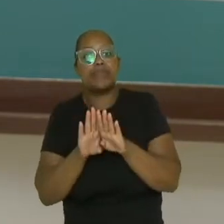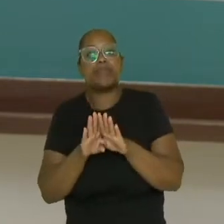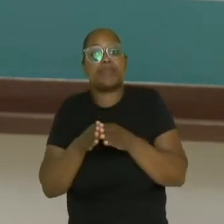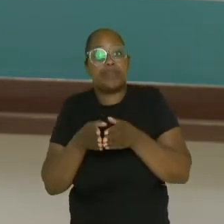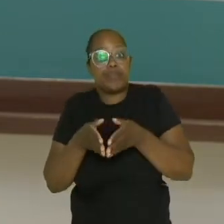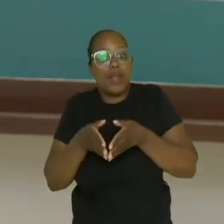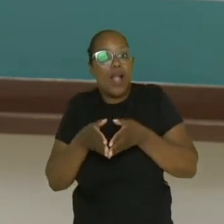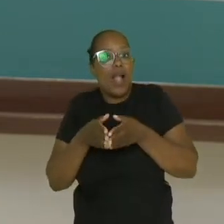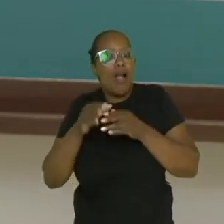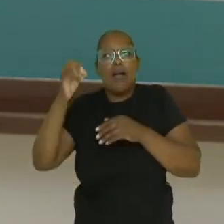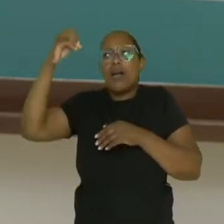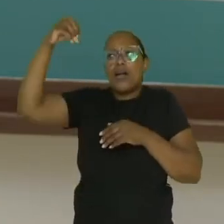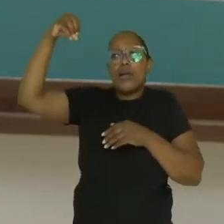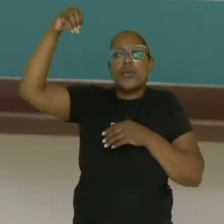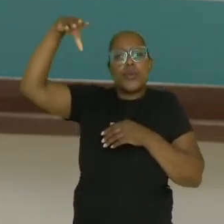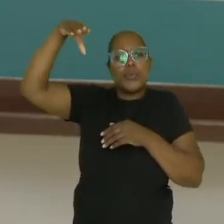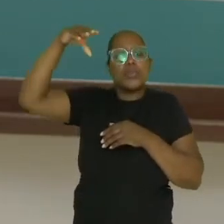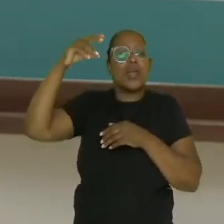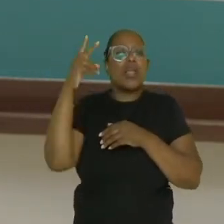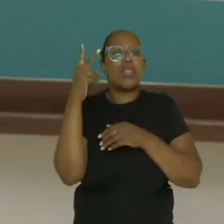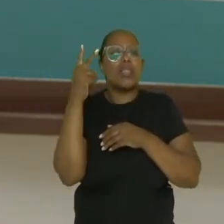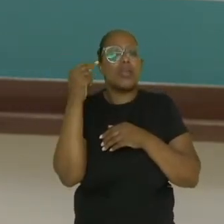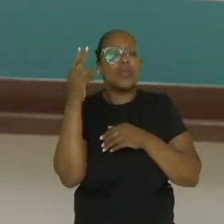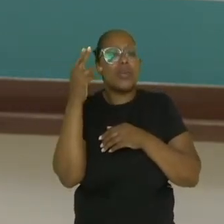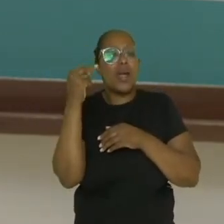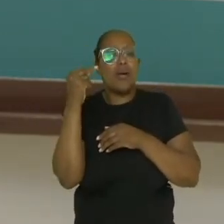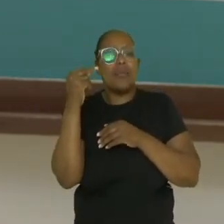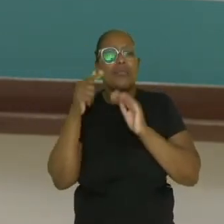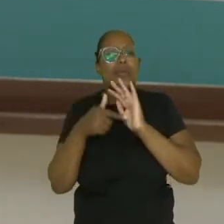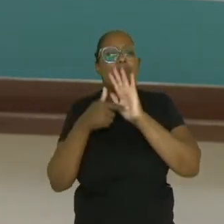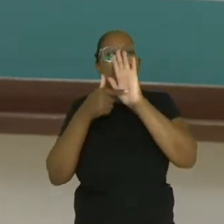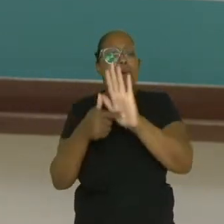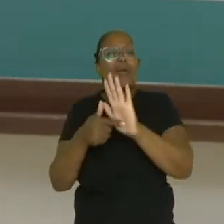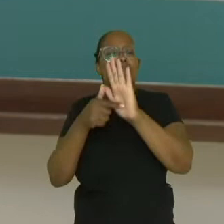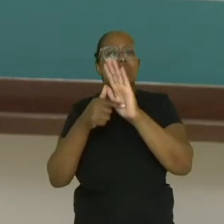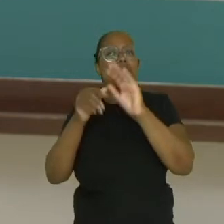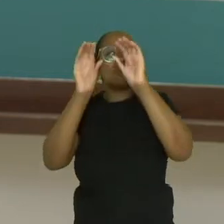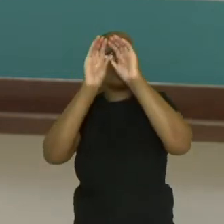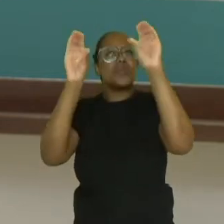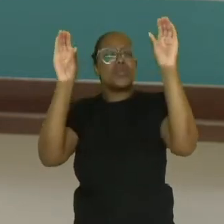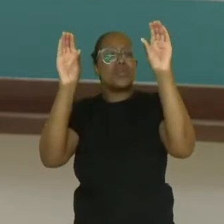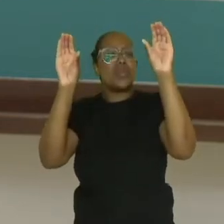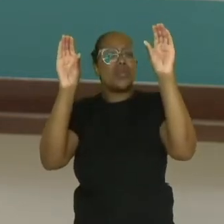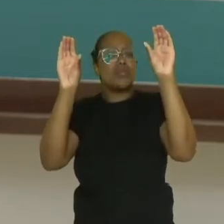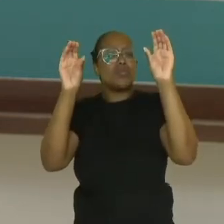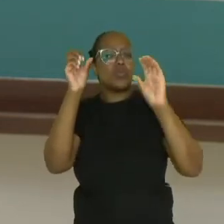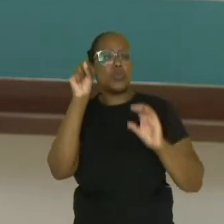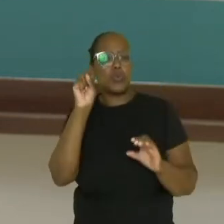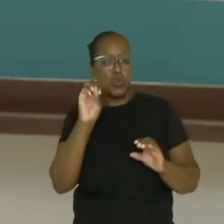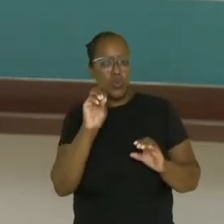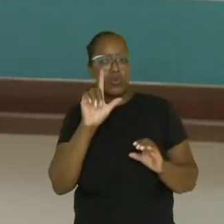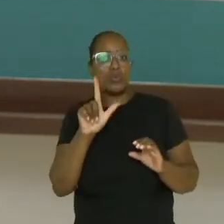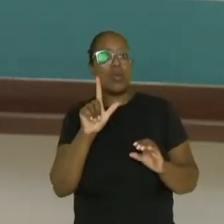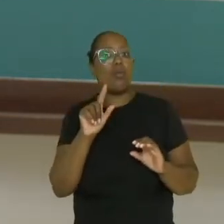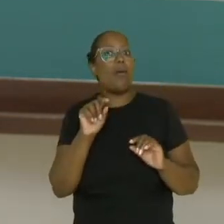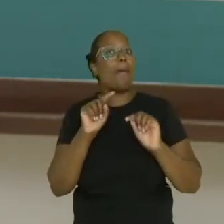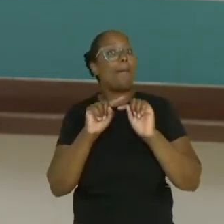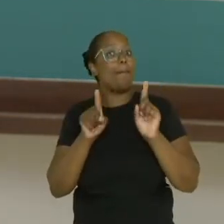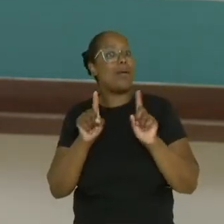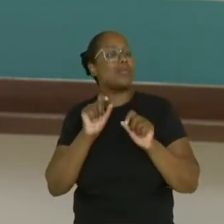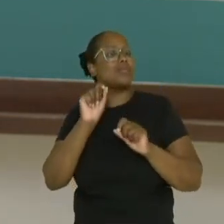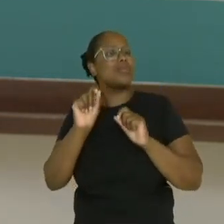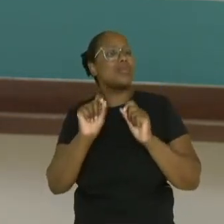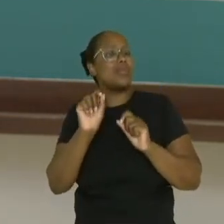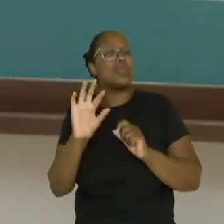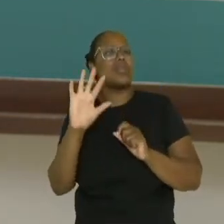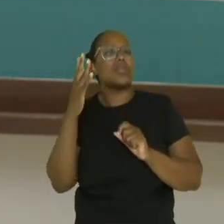luz natural, que luz seria essa que a TV nos proporciona? E